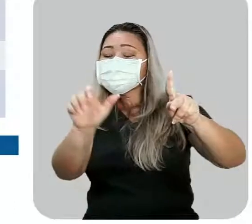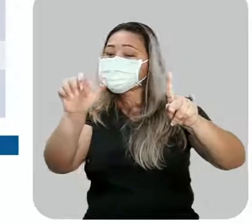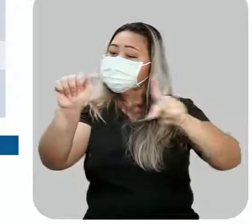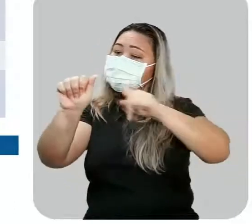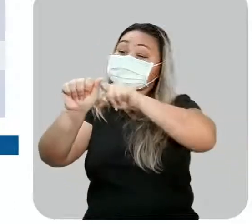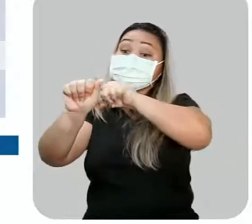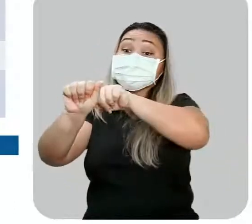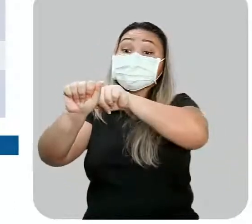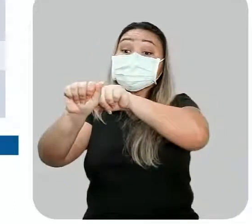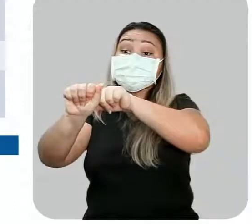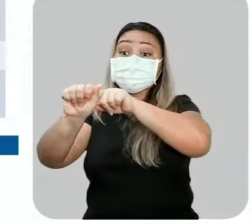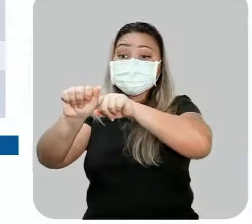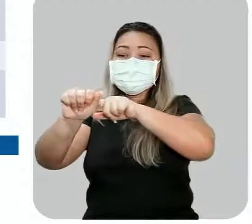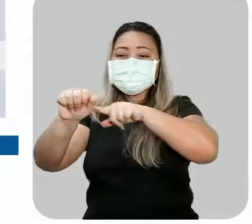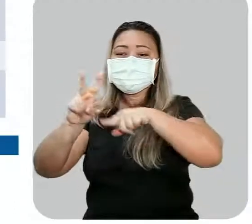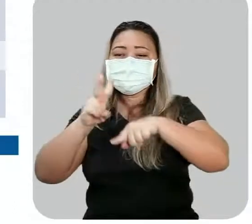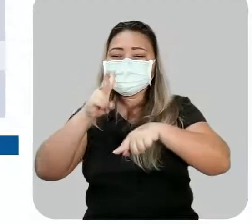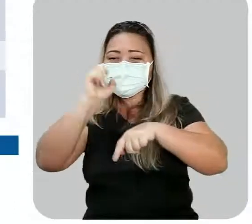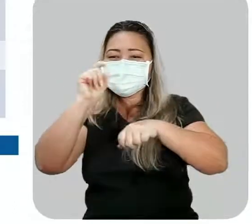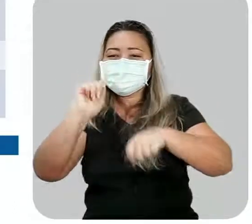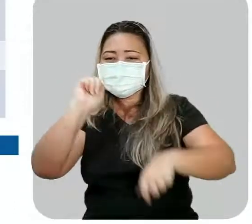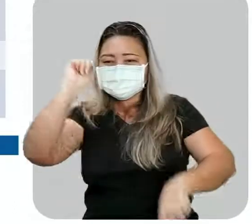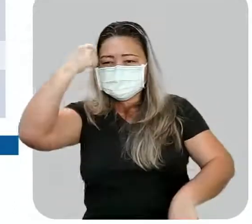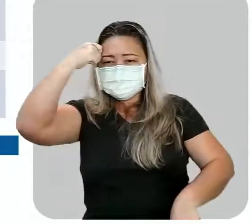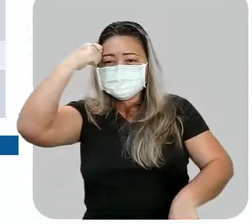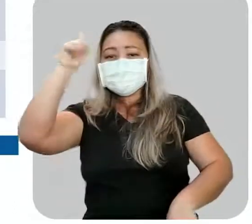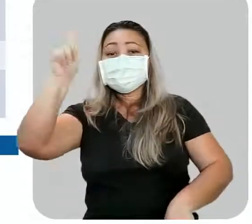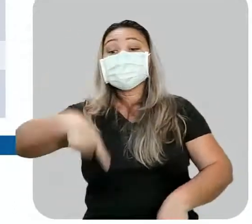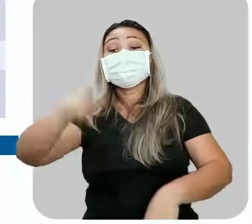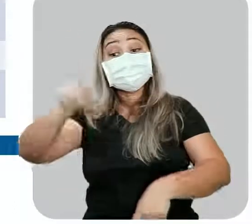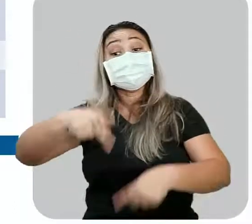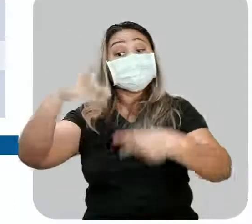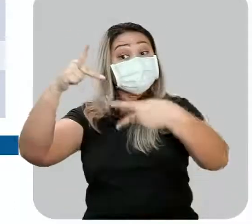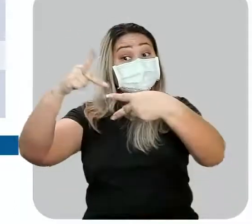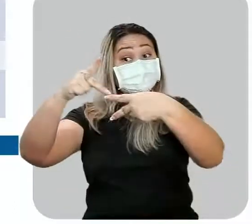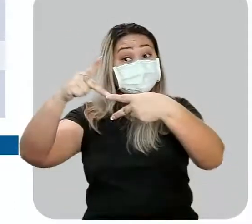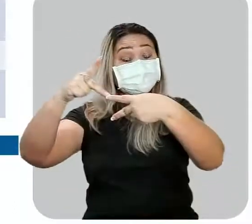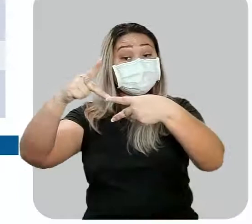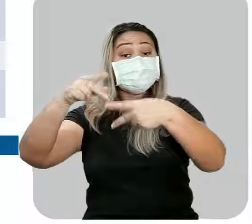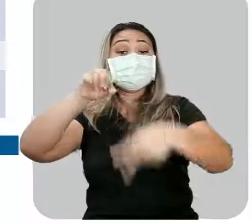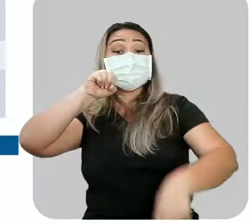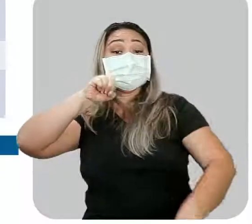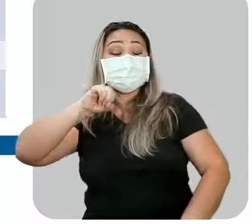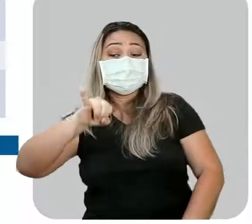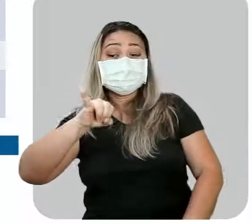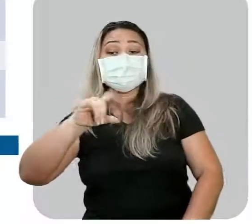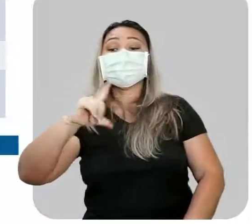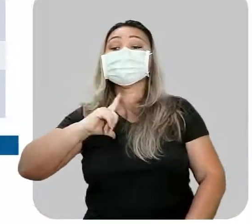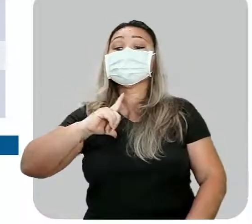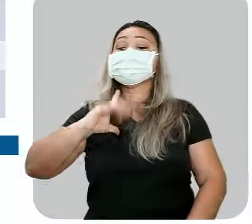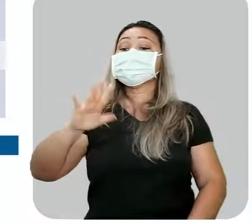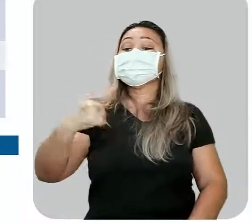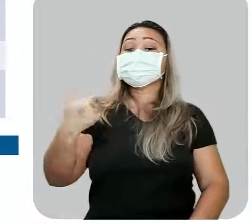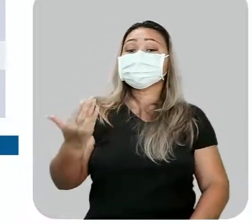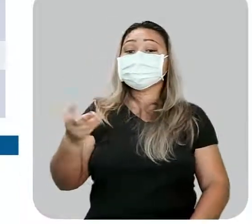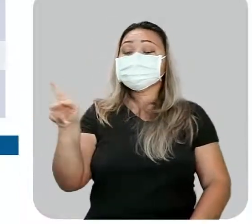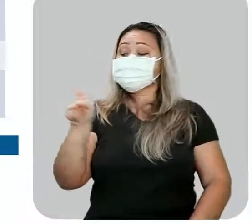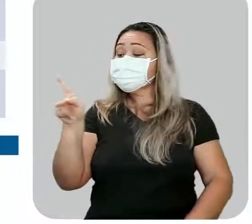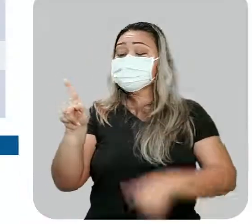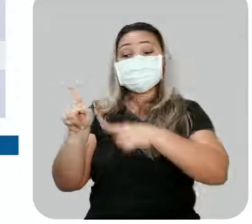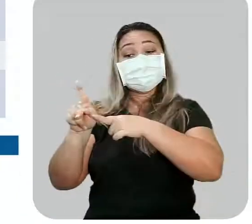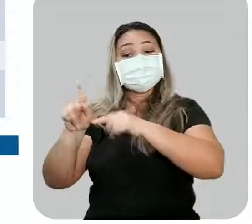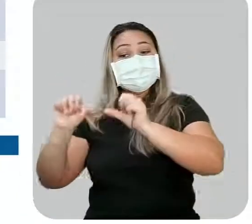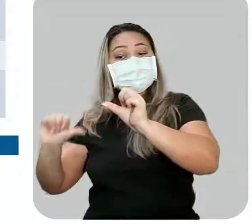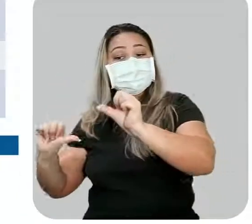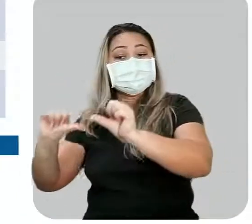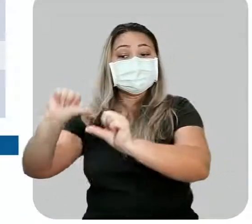o azinho aí, né? Esse azinho aí é a preposição. Se eu tivesse, em vez de colocar